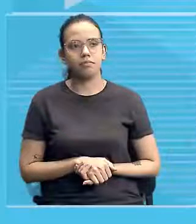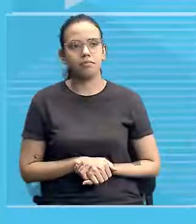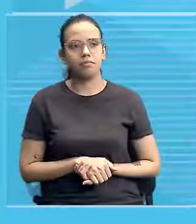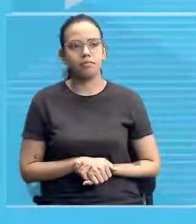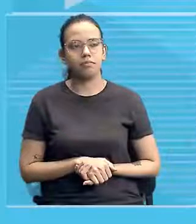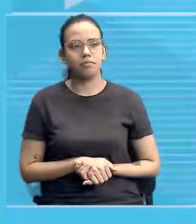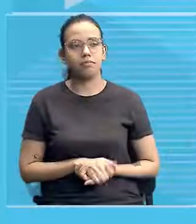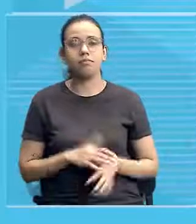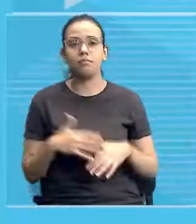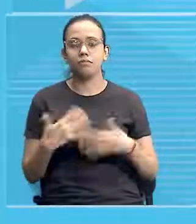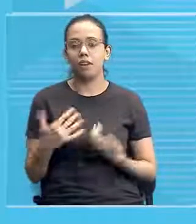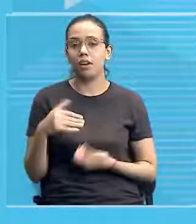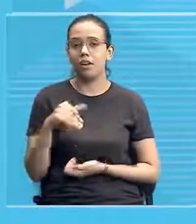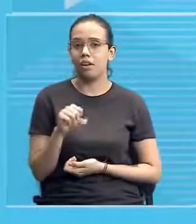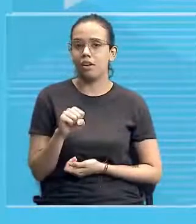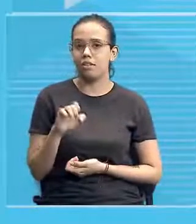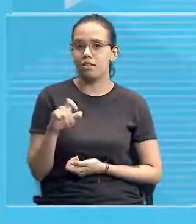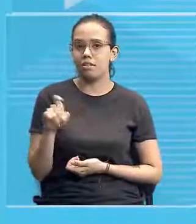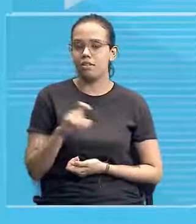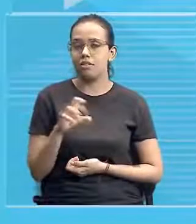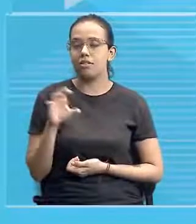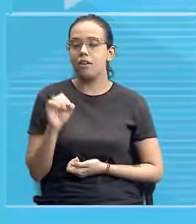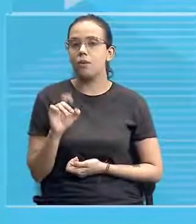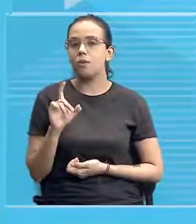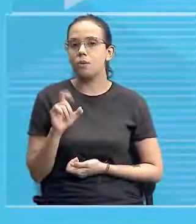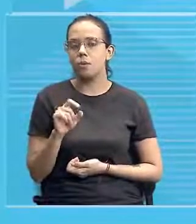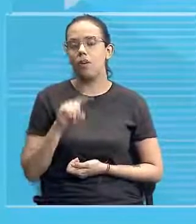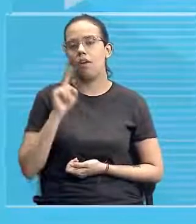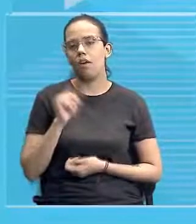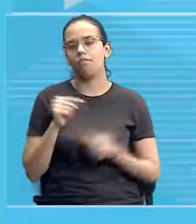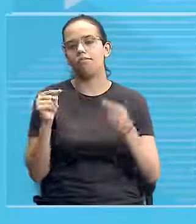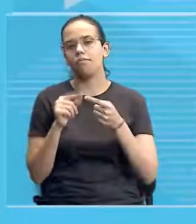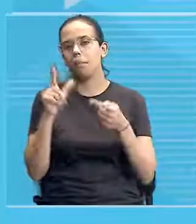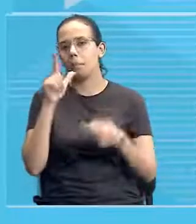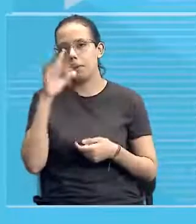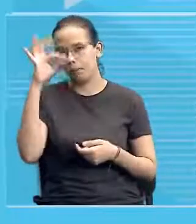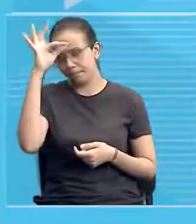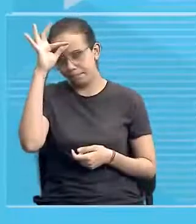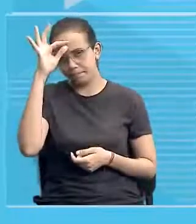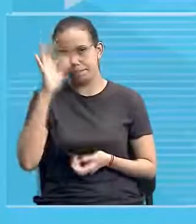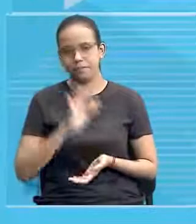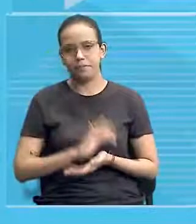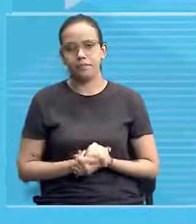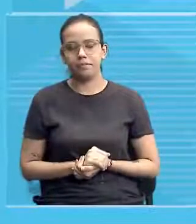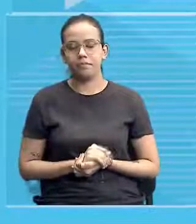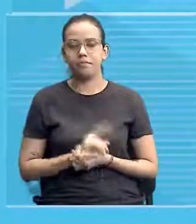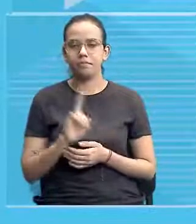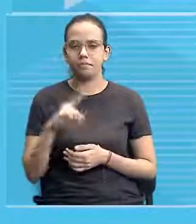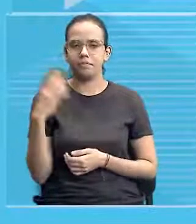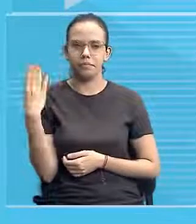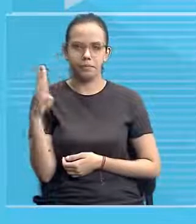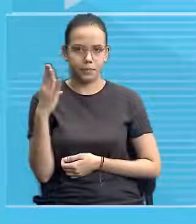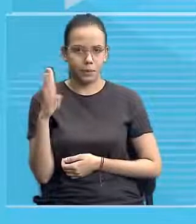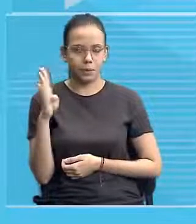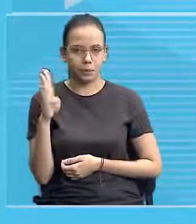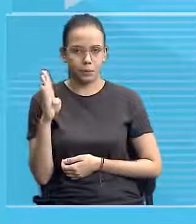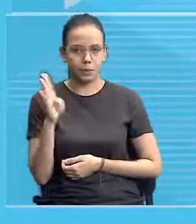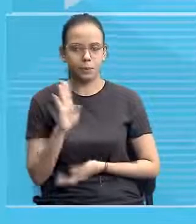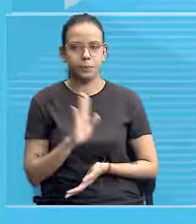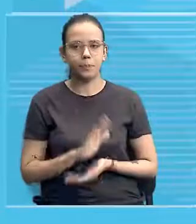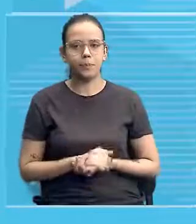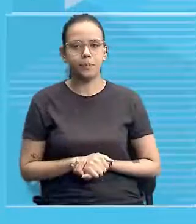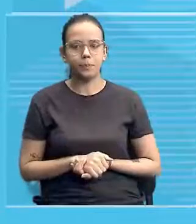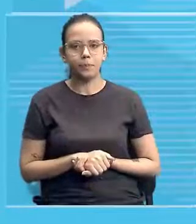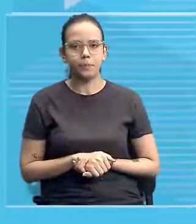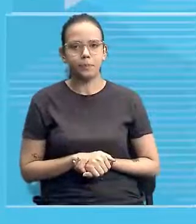Então, o sexo é a genitália, é o órgão sexual,